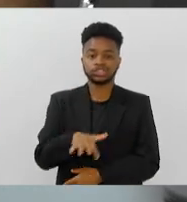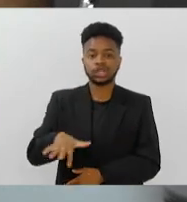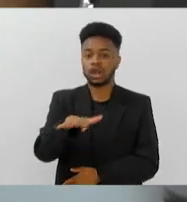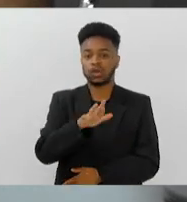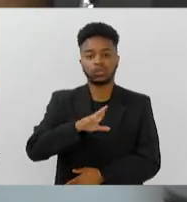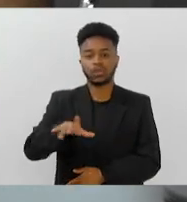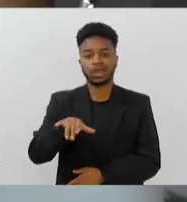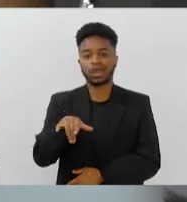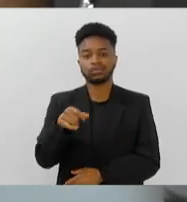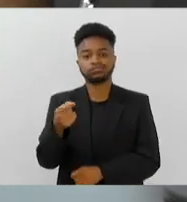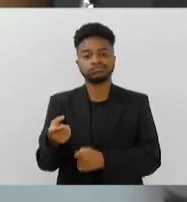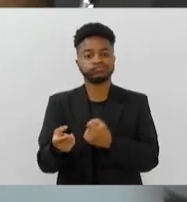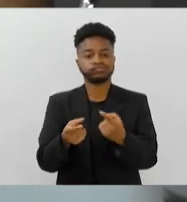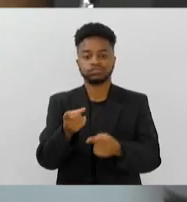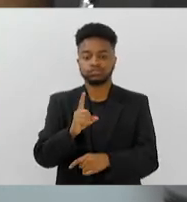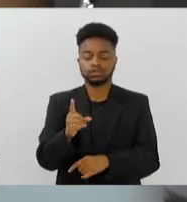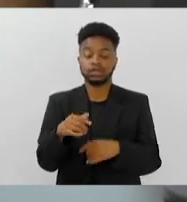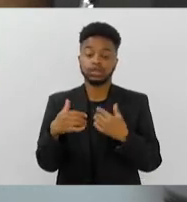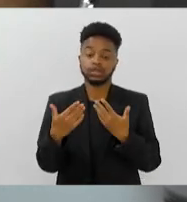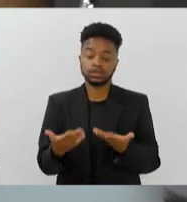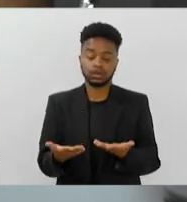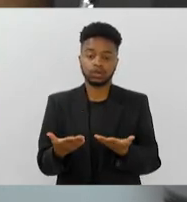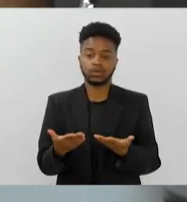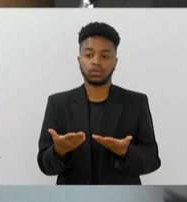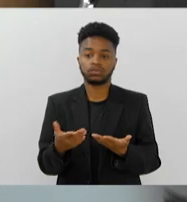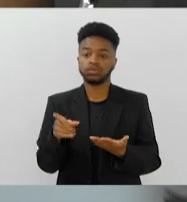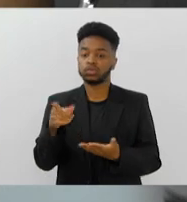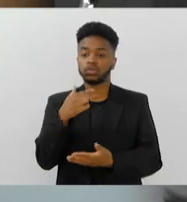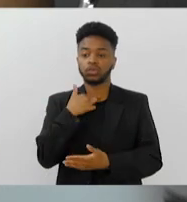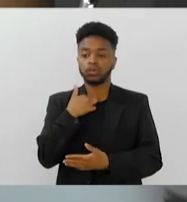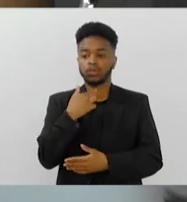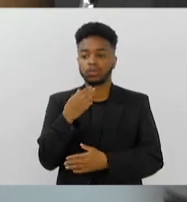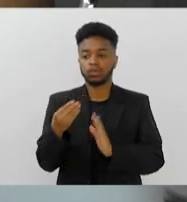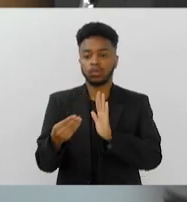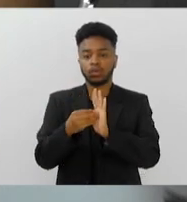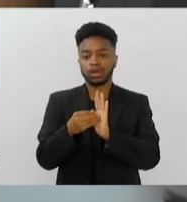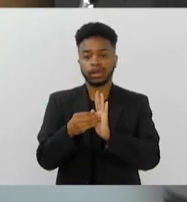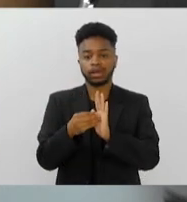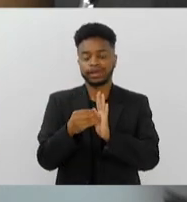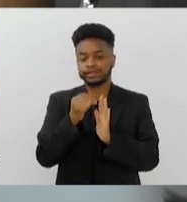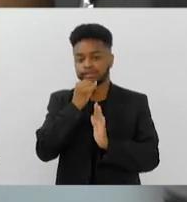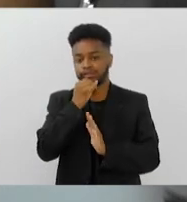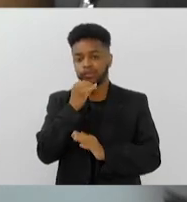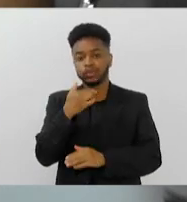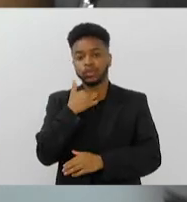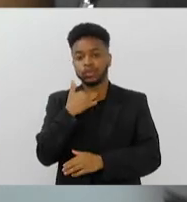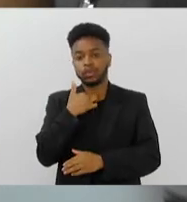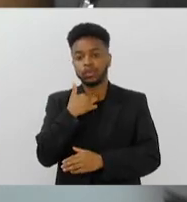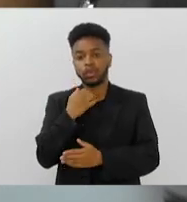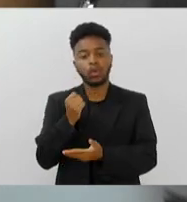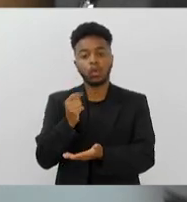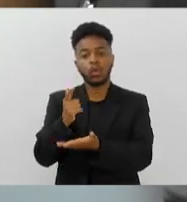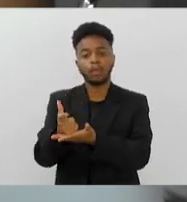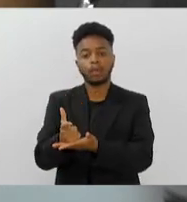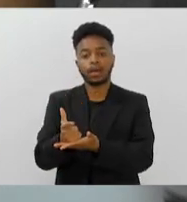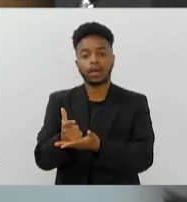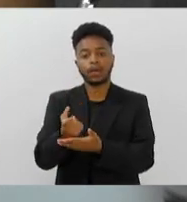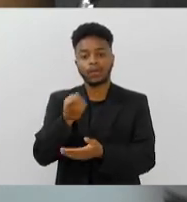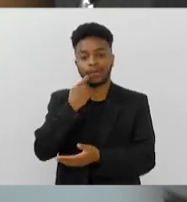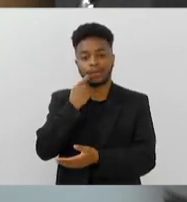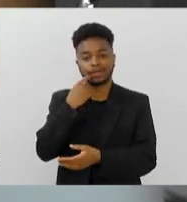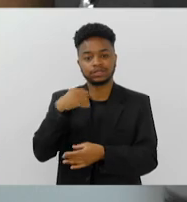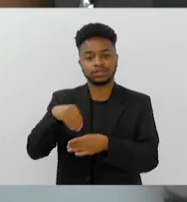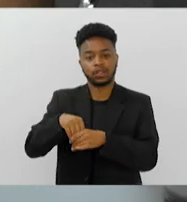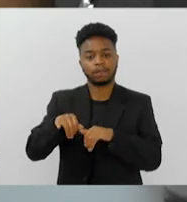pontual. Porque presidente, você dizer que isso. Você não pode comprar aquela posta ali que está no mercado.